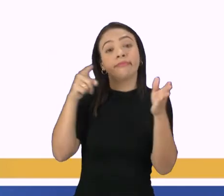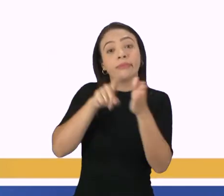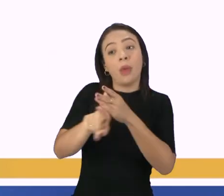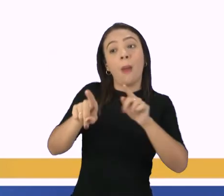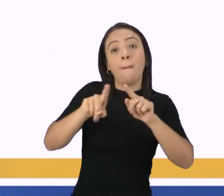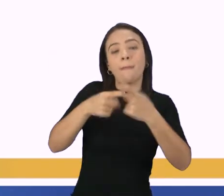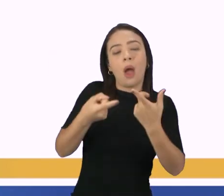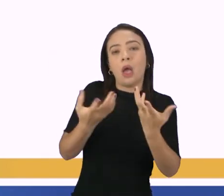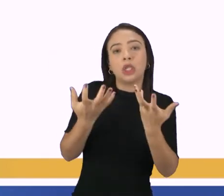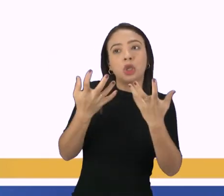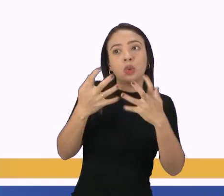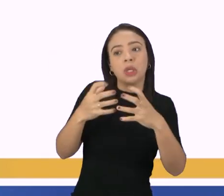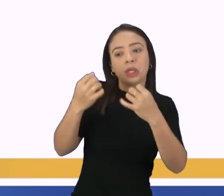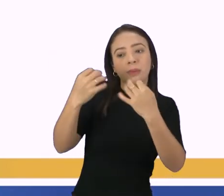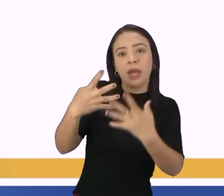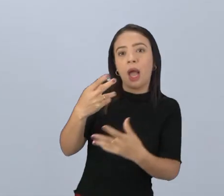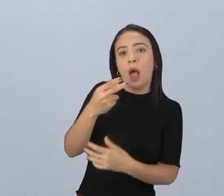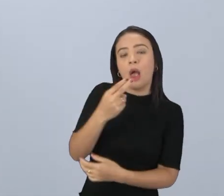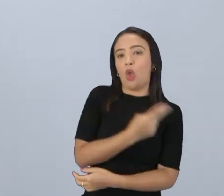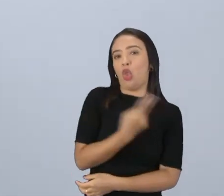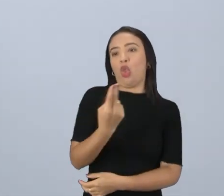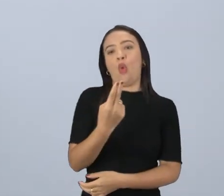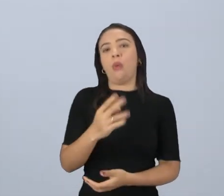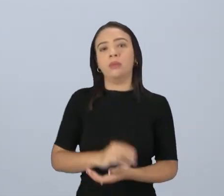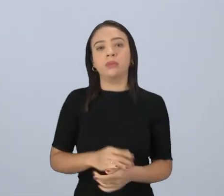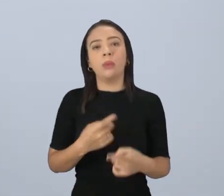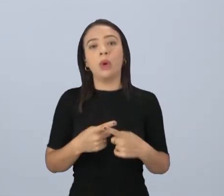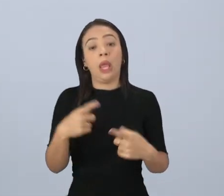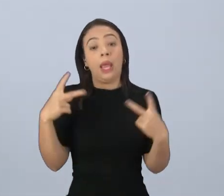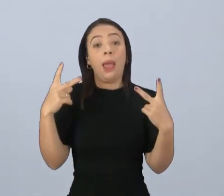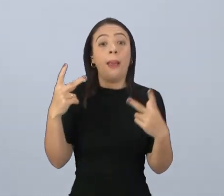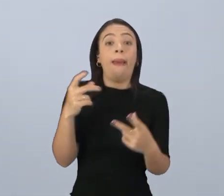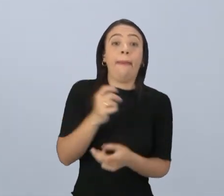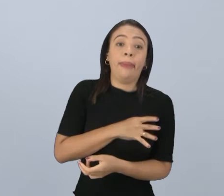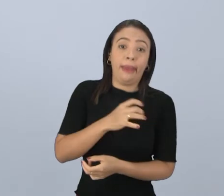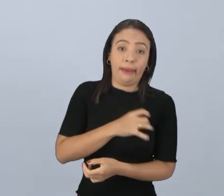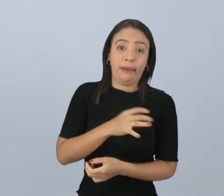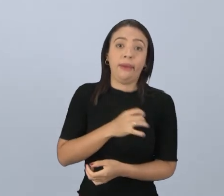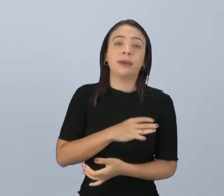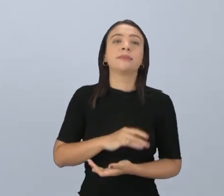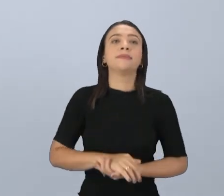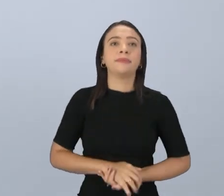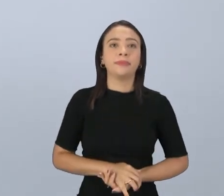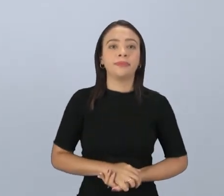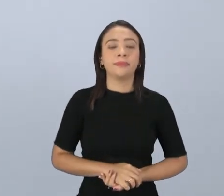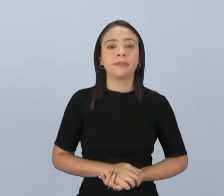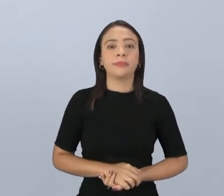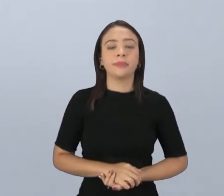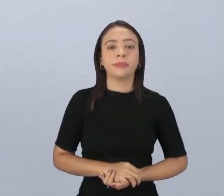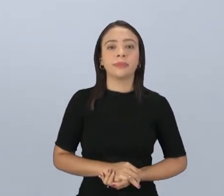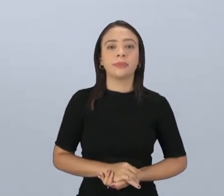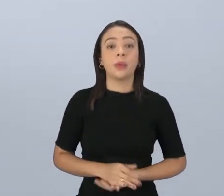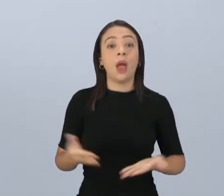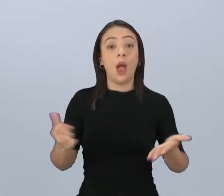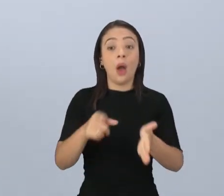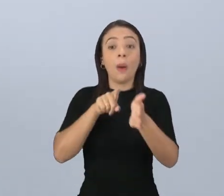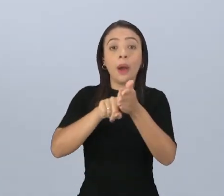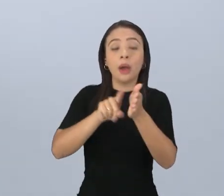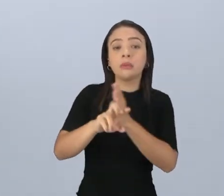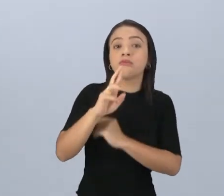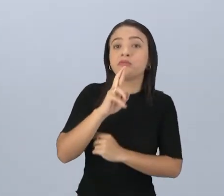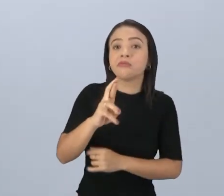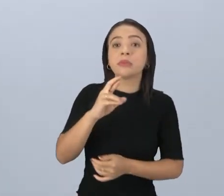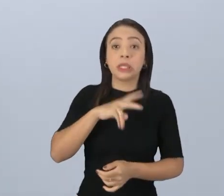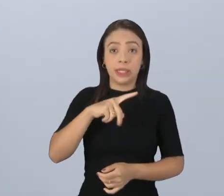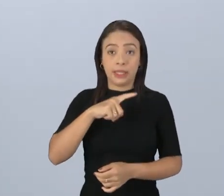se identificar por medo de represálias. Agora, vamos responder as perguntas que devemos encontrar na notícia.